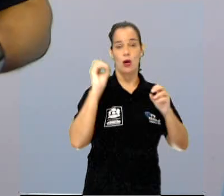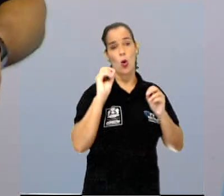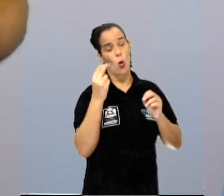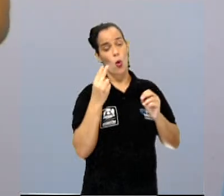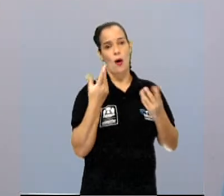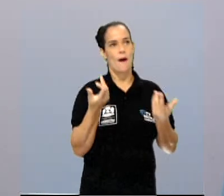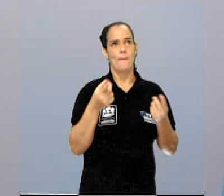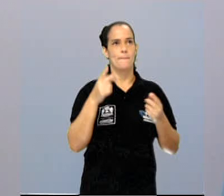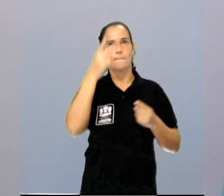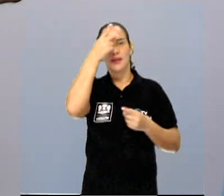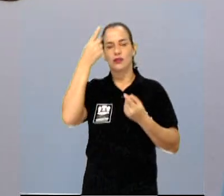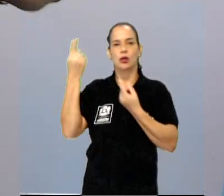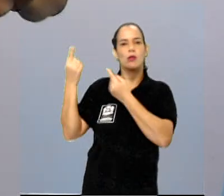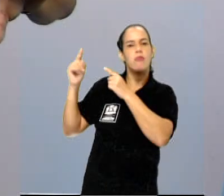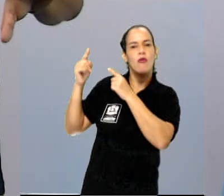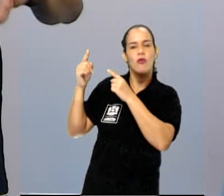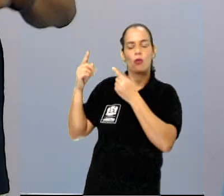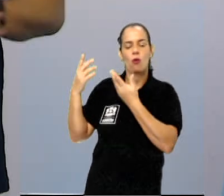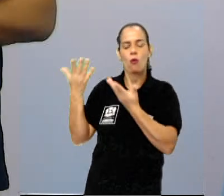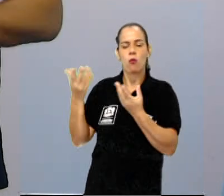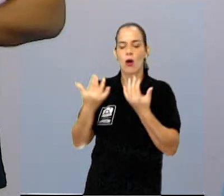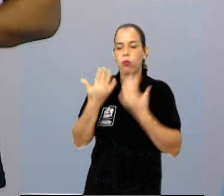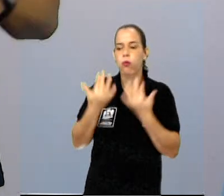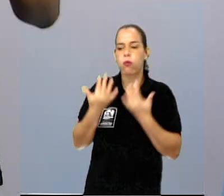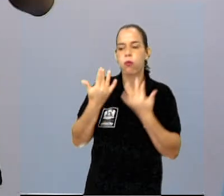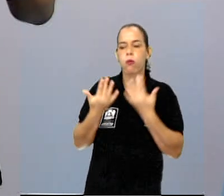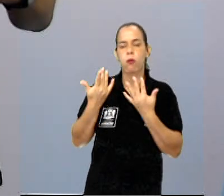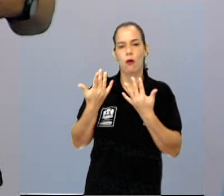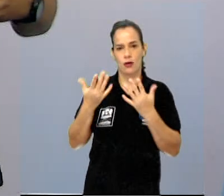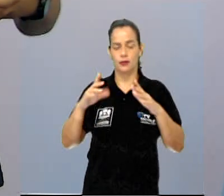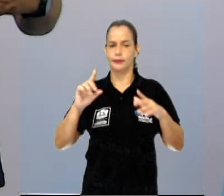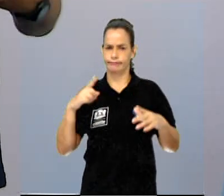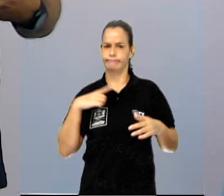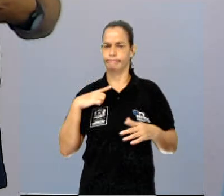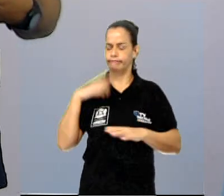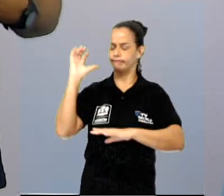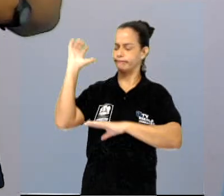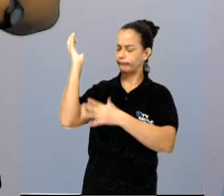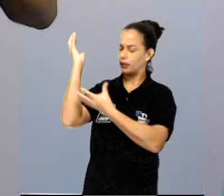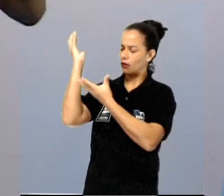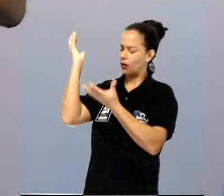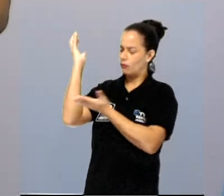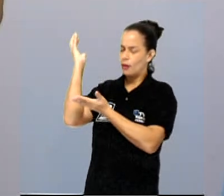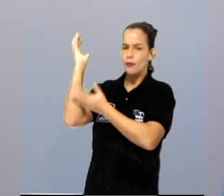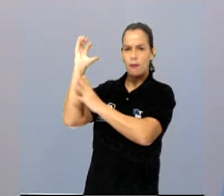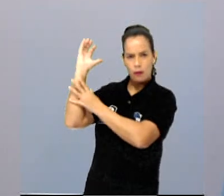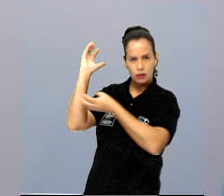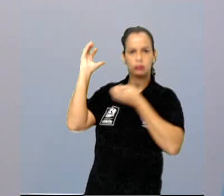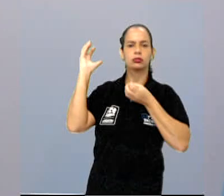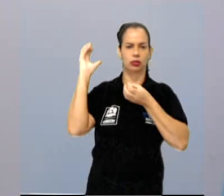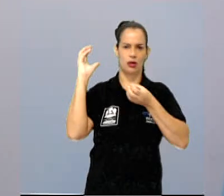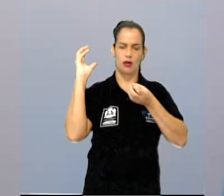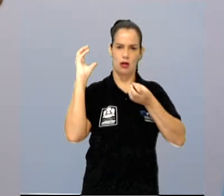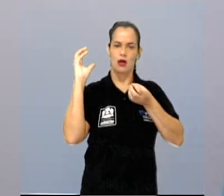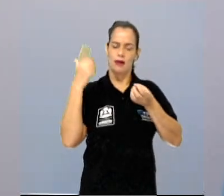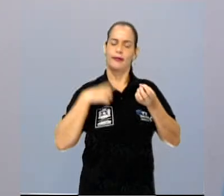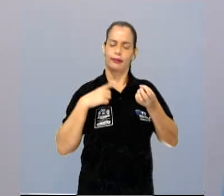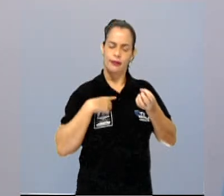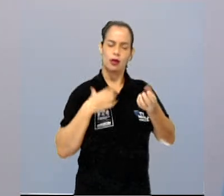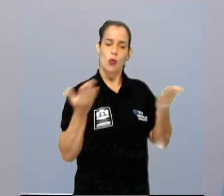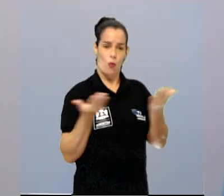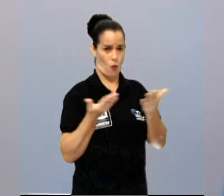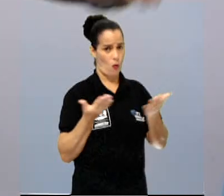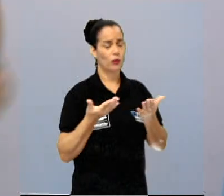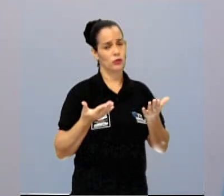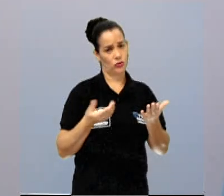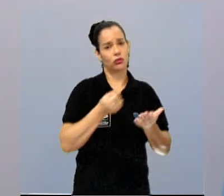queimada. Então é óbvio que a retirada da madeira ainda é uma atividade praticada no nosso país, mas hoje queimada e desmatamento,